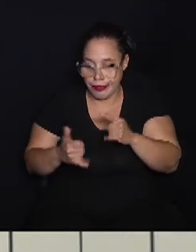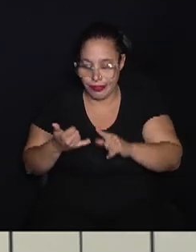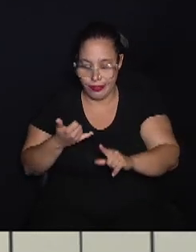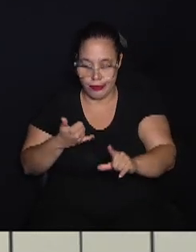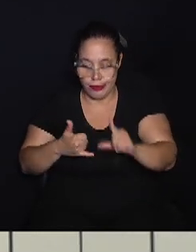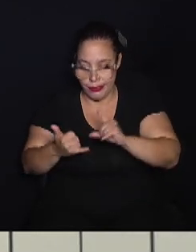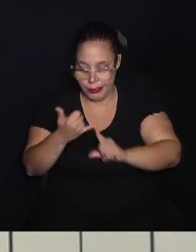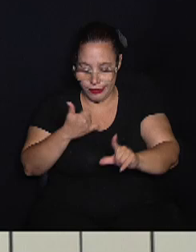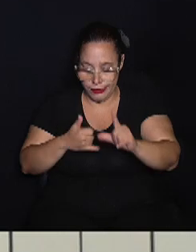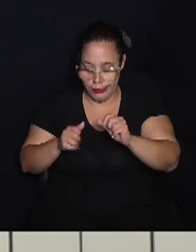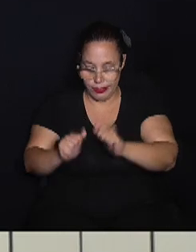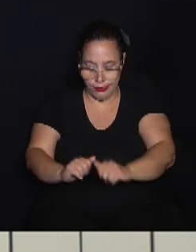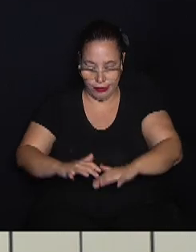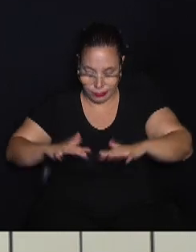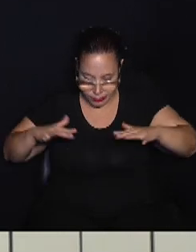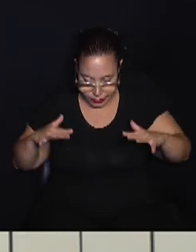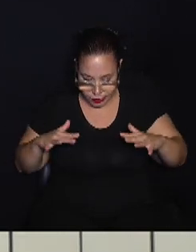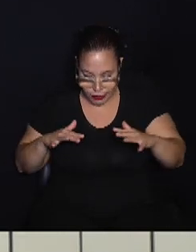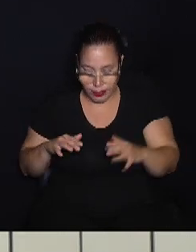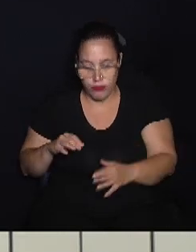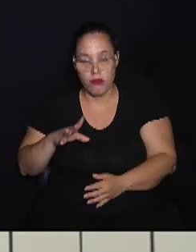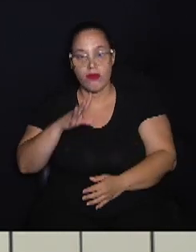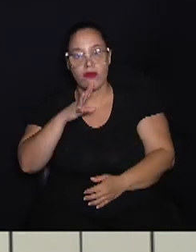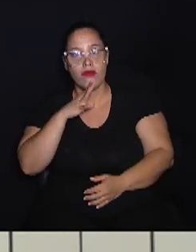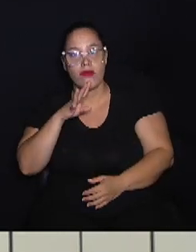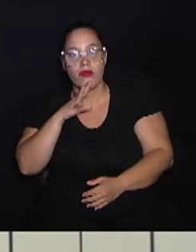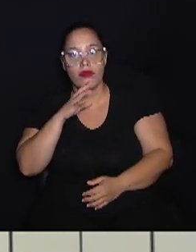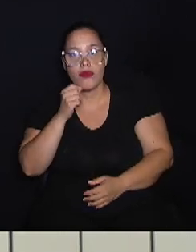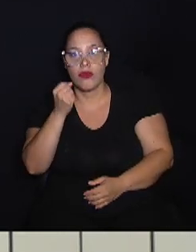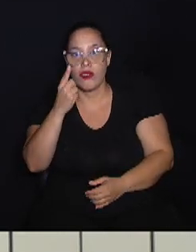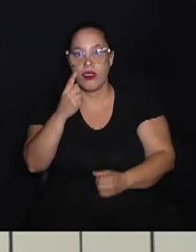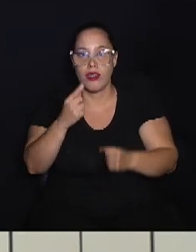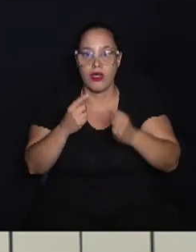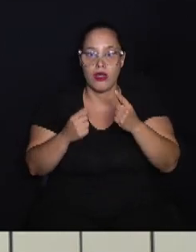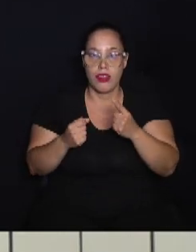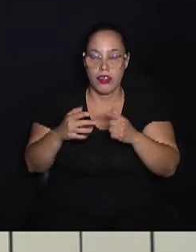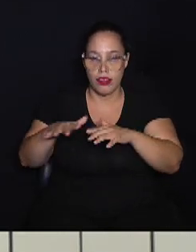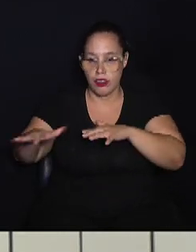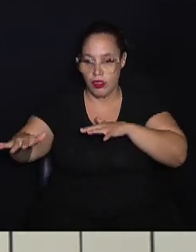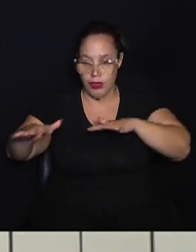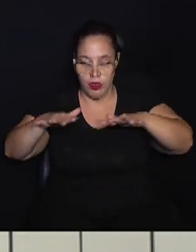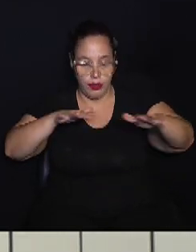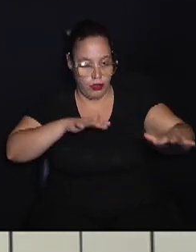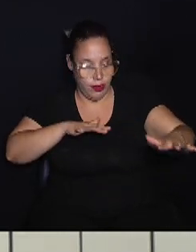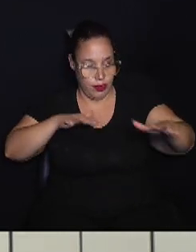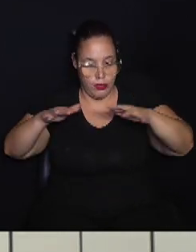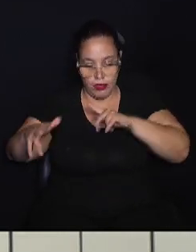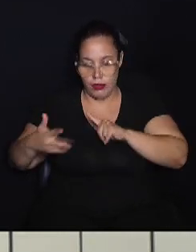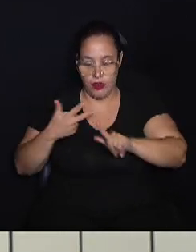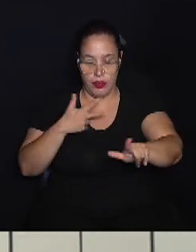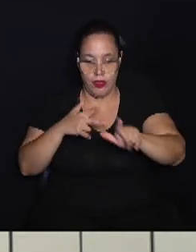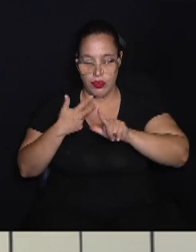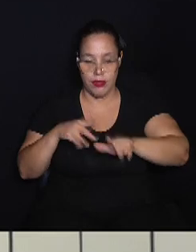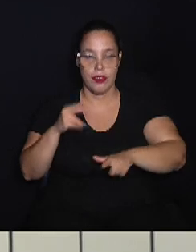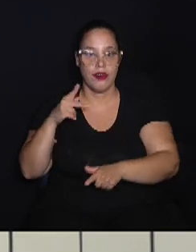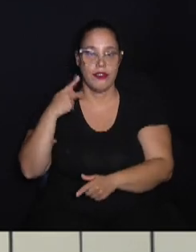no plenário e puderam ainda conhecer alguns dos principais espaços do Poder Legislativo